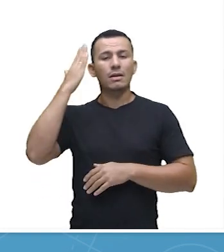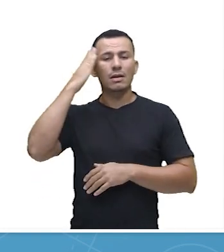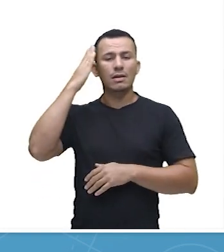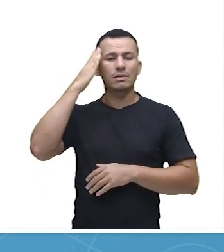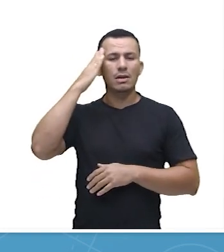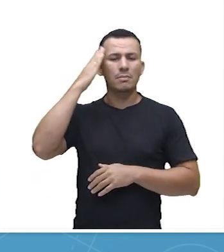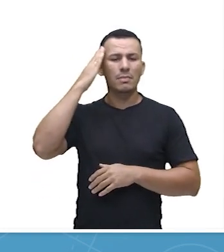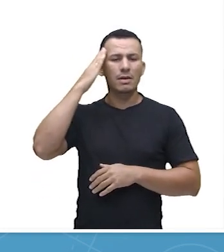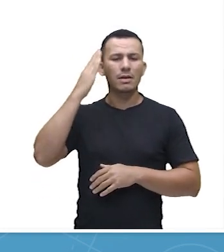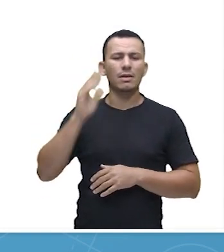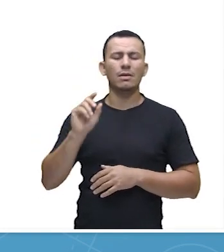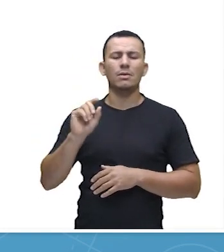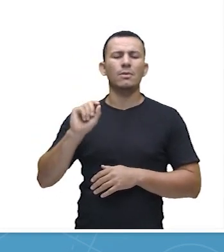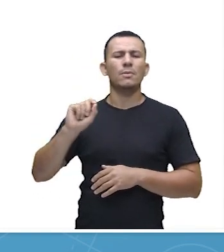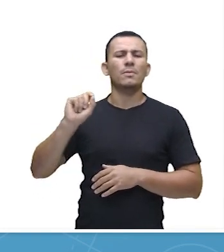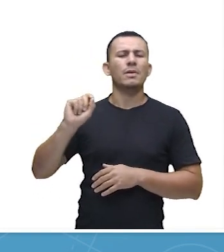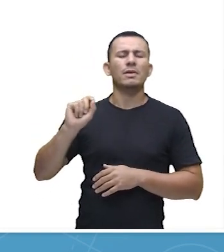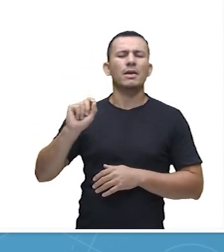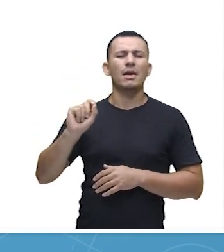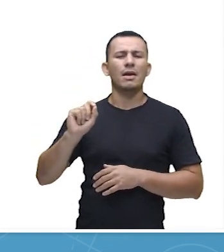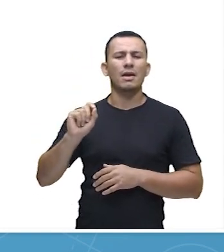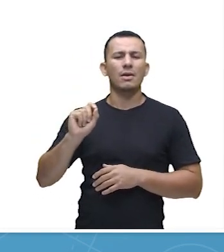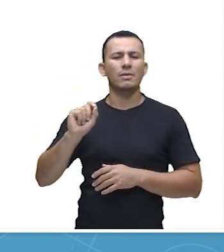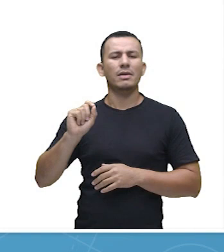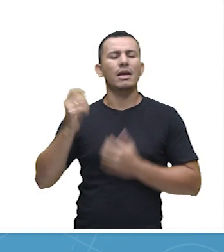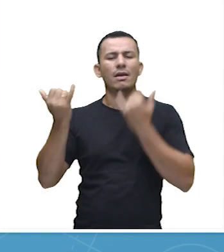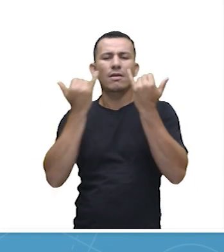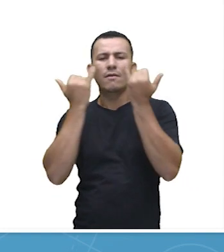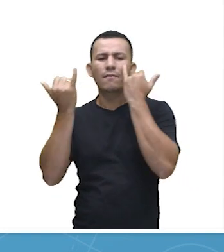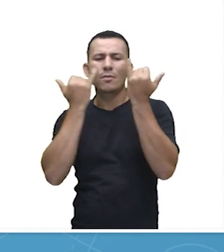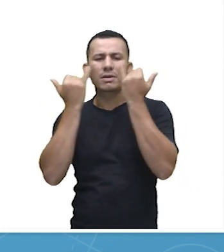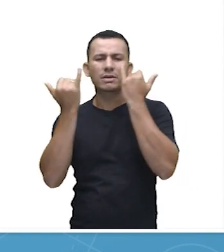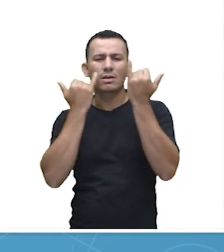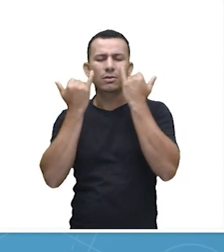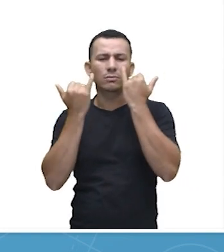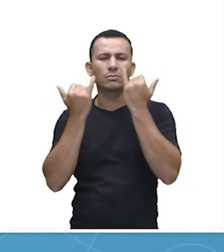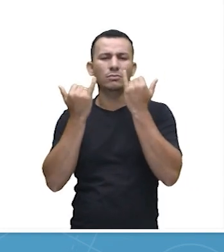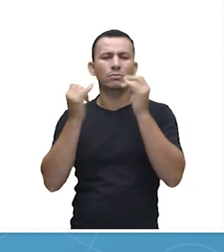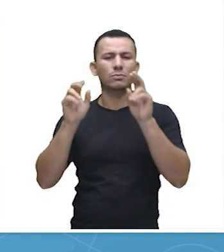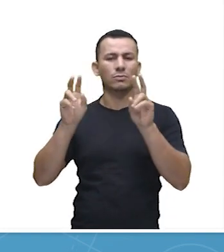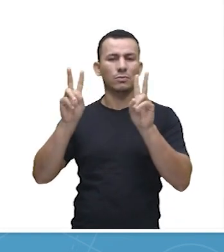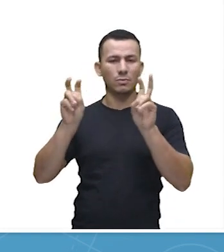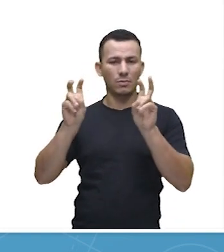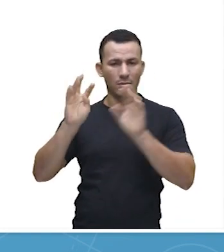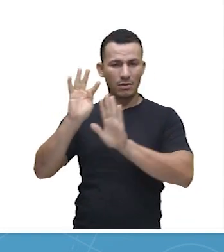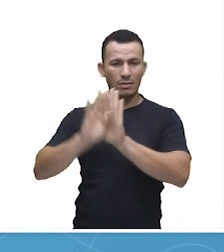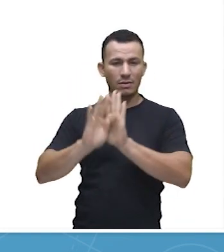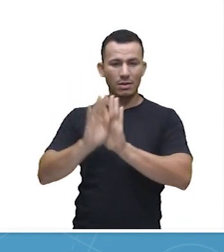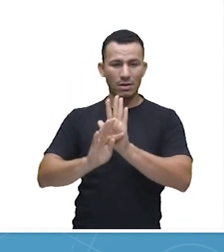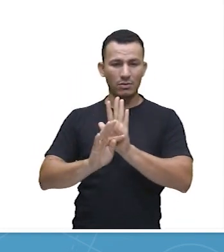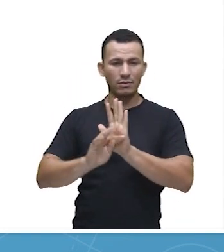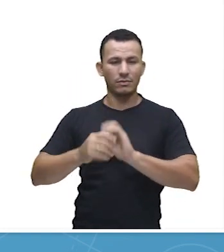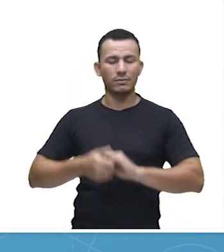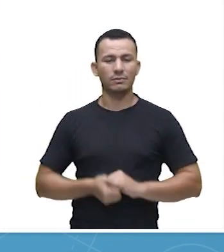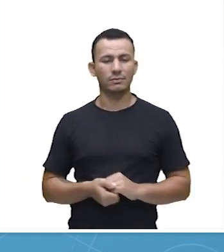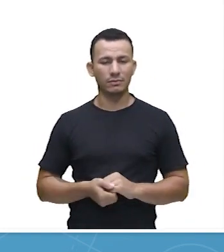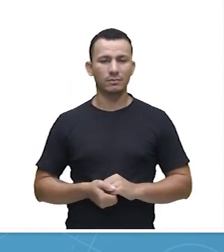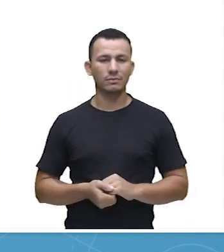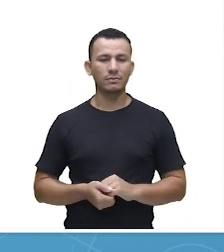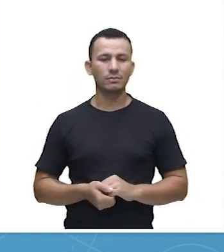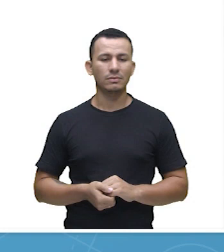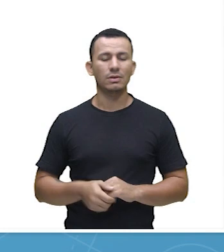diz? O que que eu encontro de fato como informação nesse texto? Por isso que a pergunta é, de acordo com o texto. E aí eu